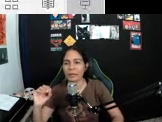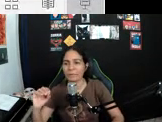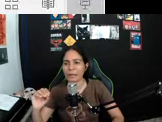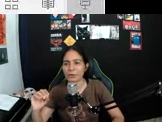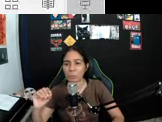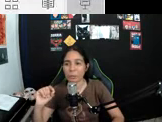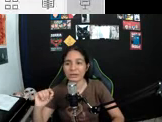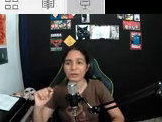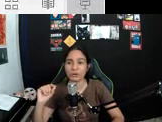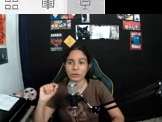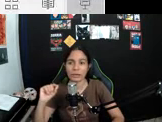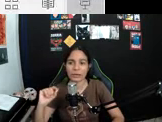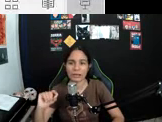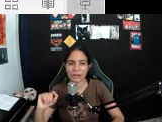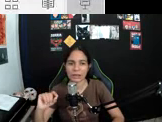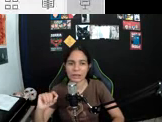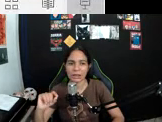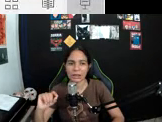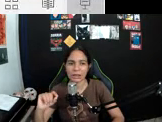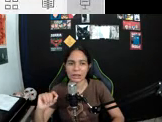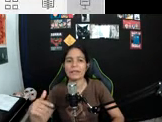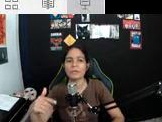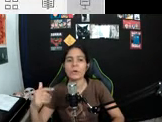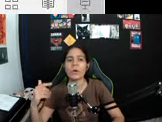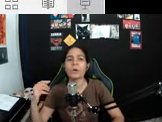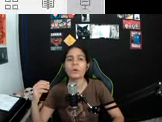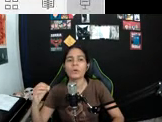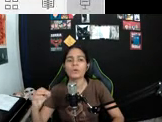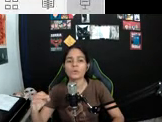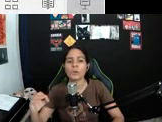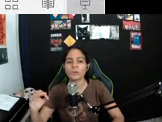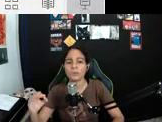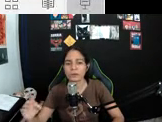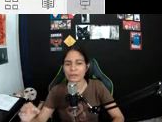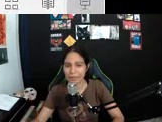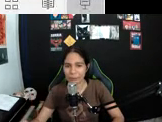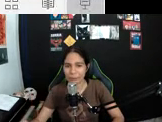por fundamento praxe jurídica do direito